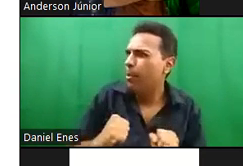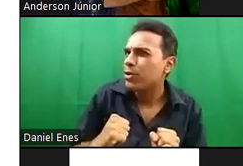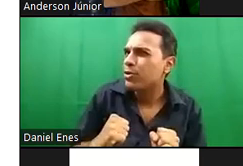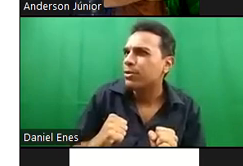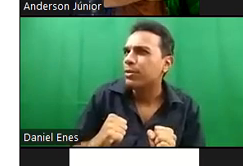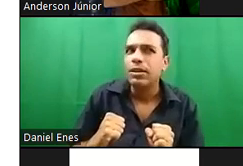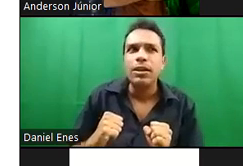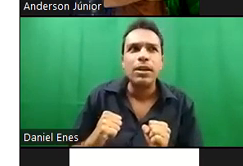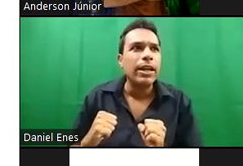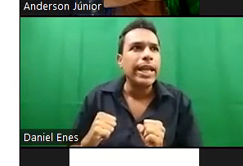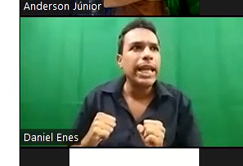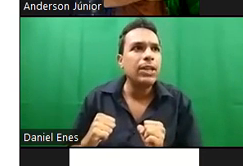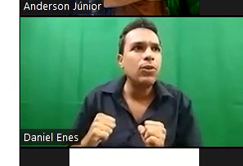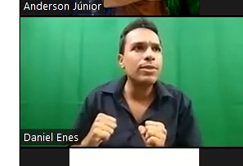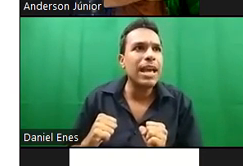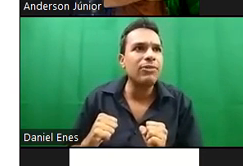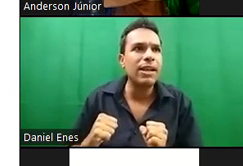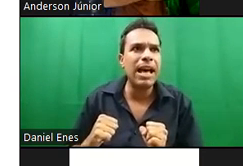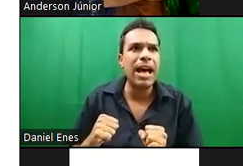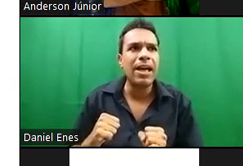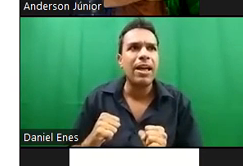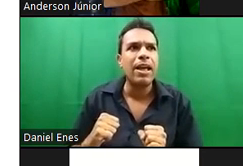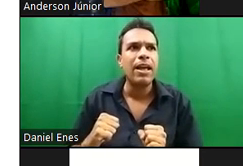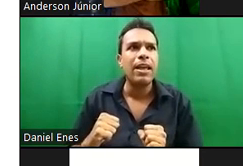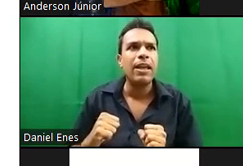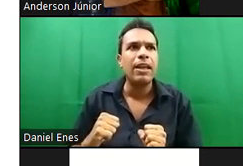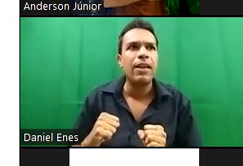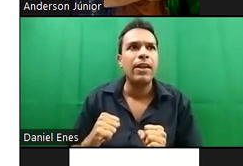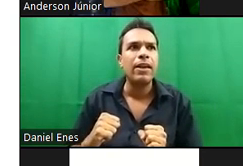eu posso? Ele consegue falar?